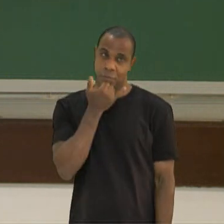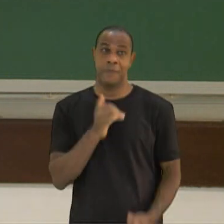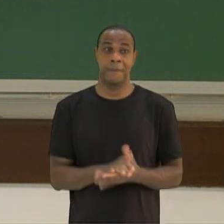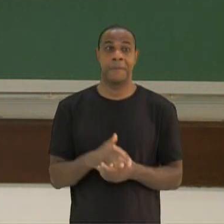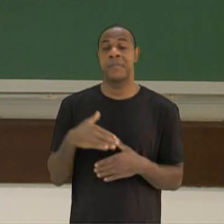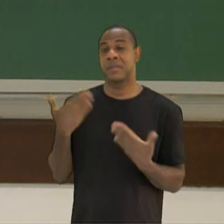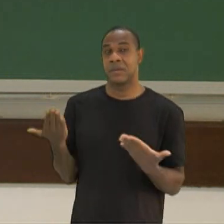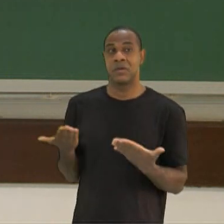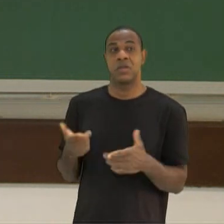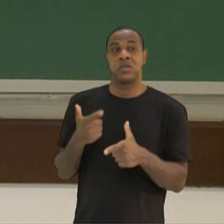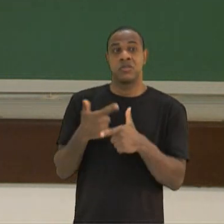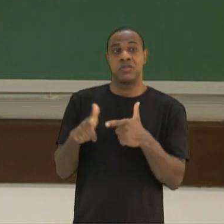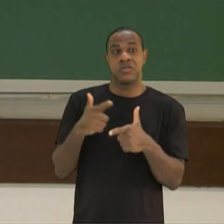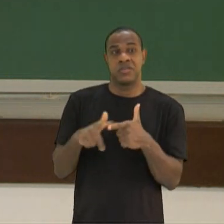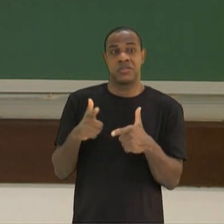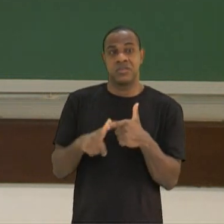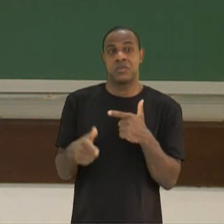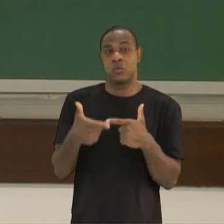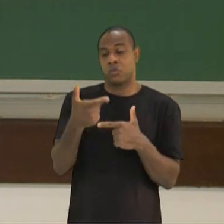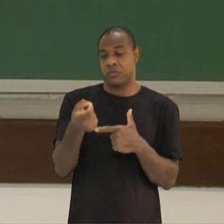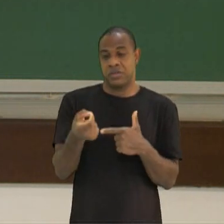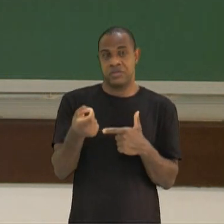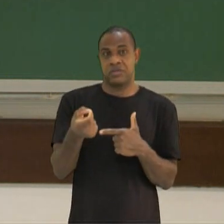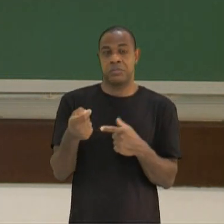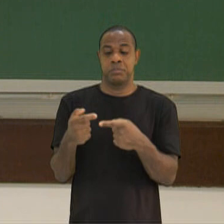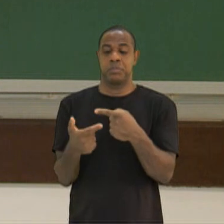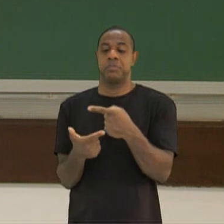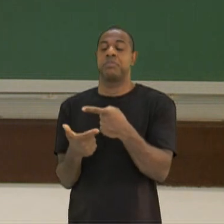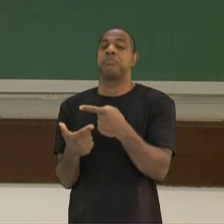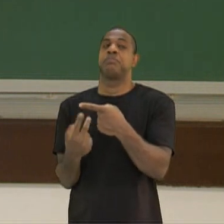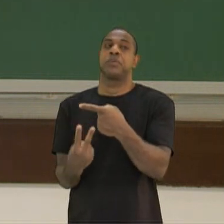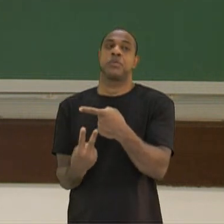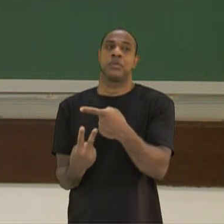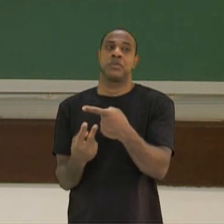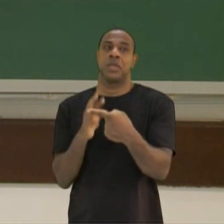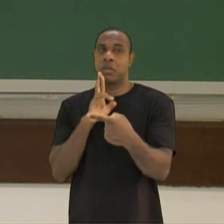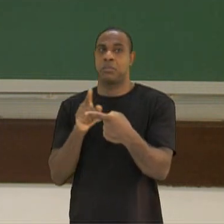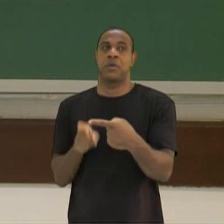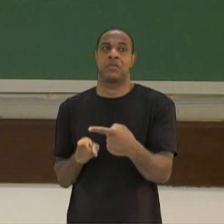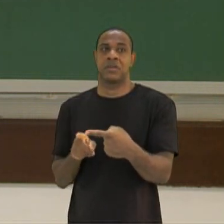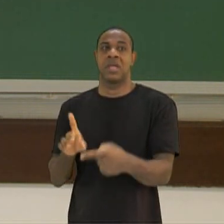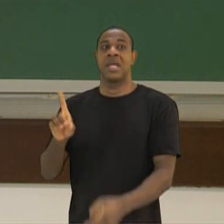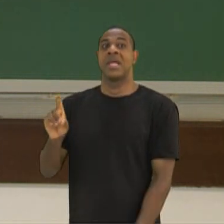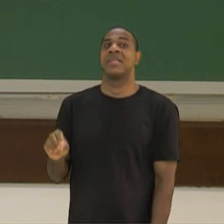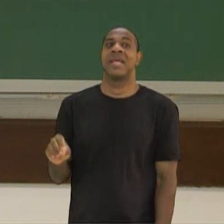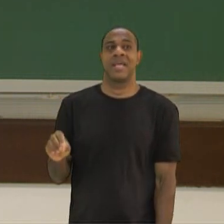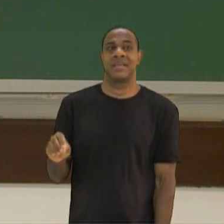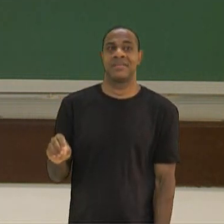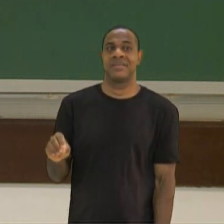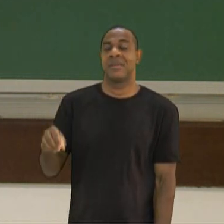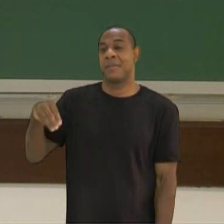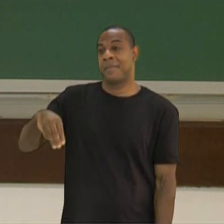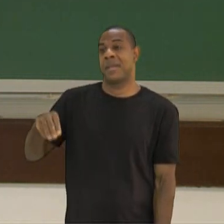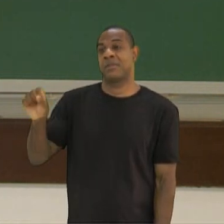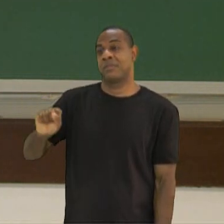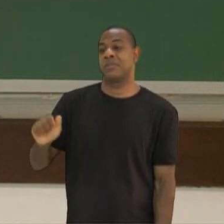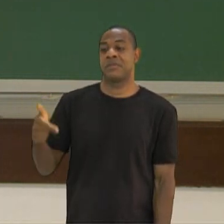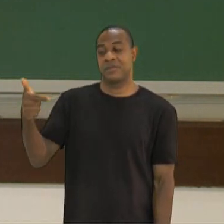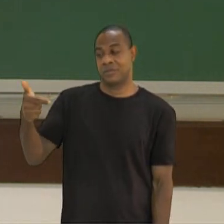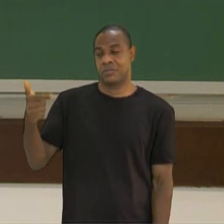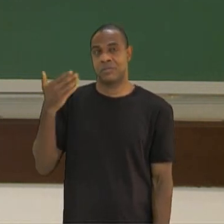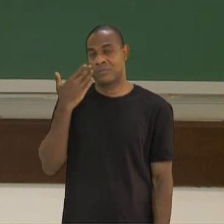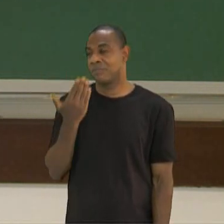aí, então, dividindo o 20 por 2, a gente encontra o resultado de 10. 10, como a gente está falando